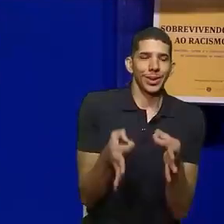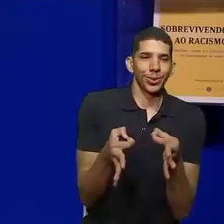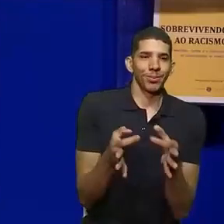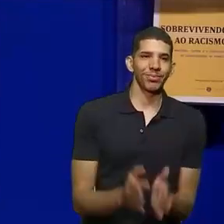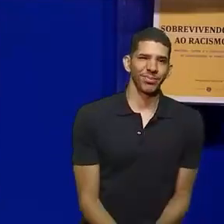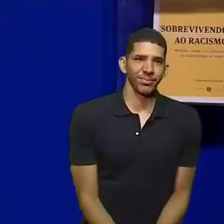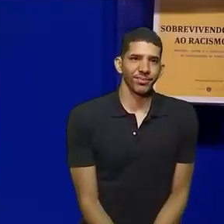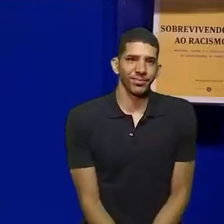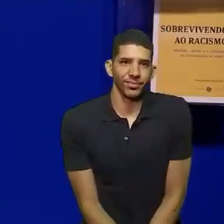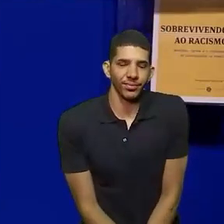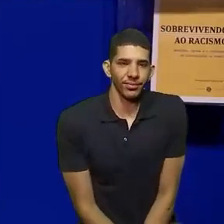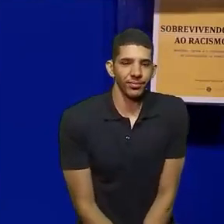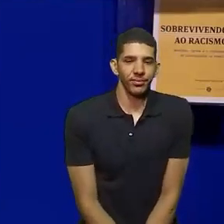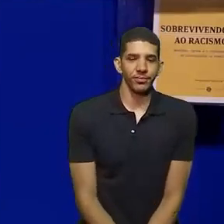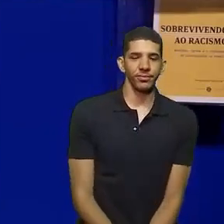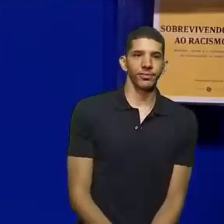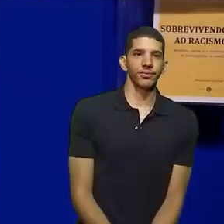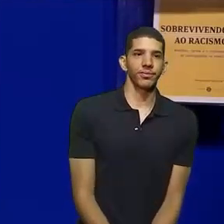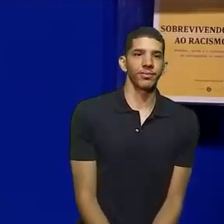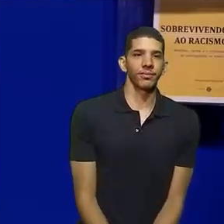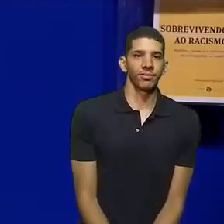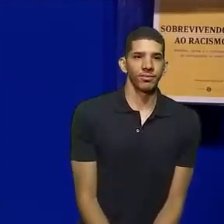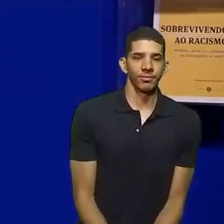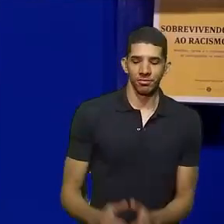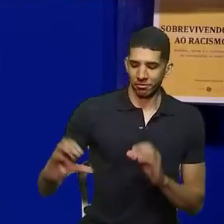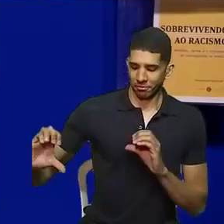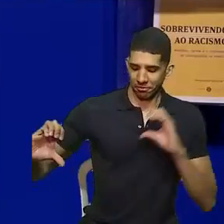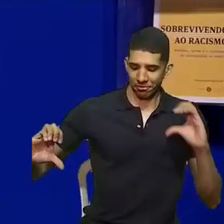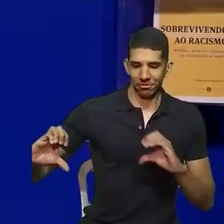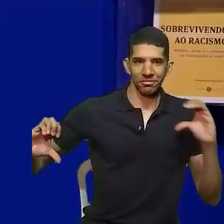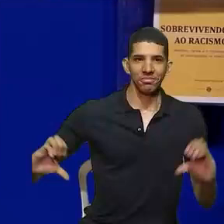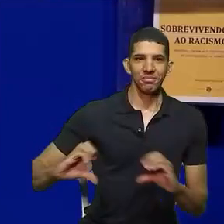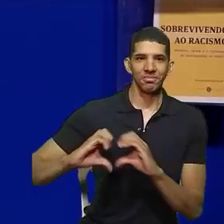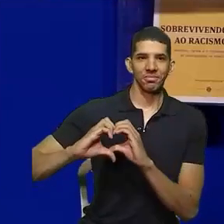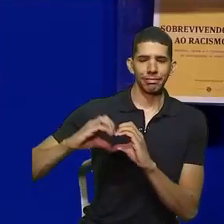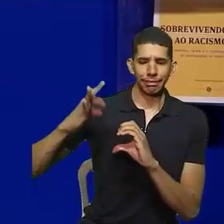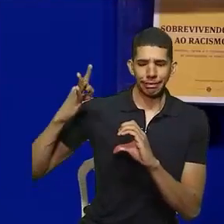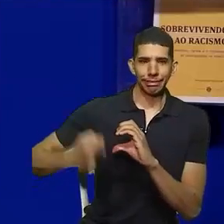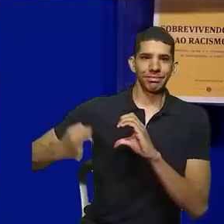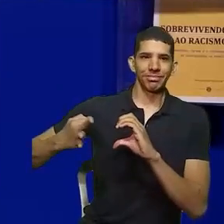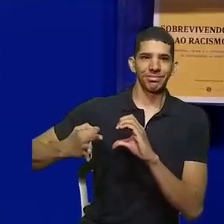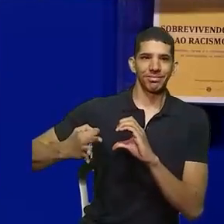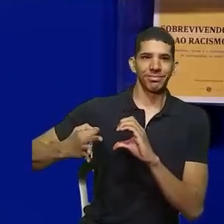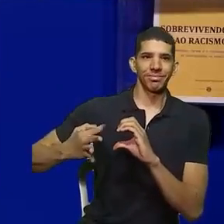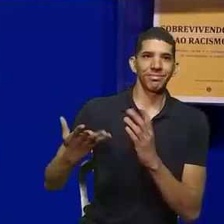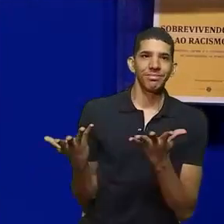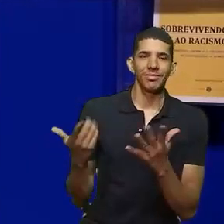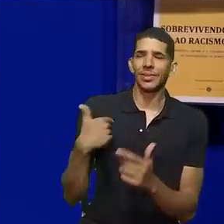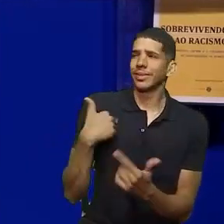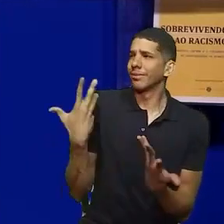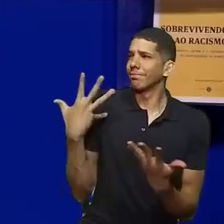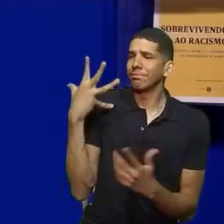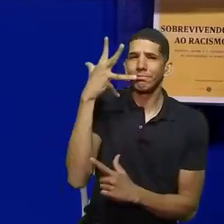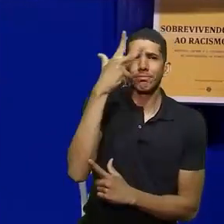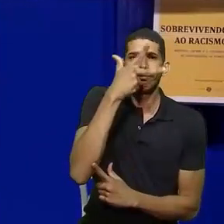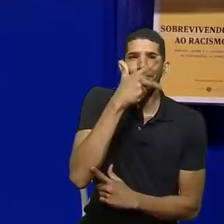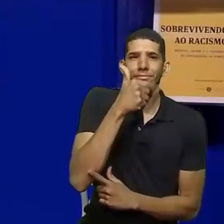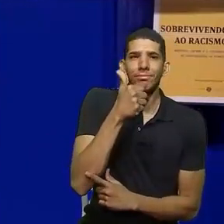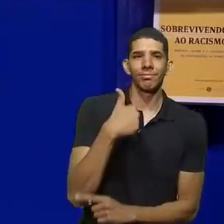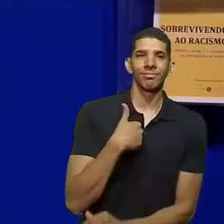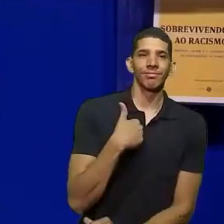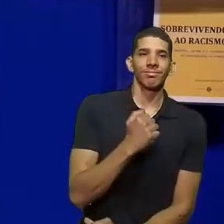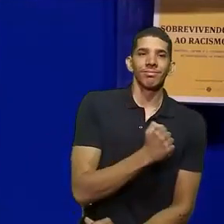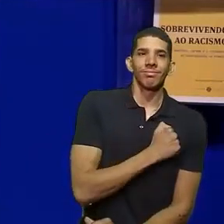Foi mesmo. O lugar do coração. O lugar do coração. Achei tão lindo e segurei a emoção com